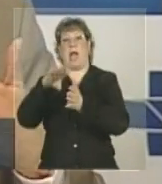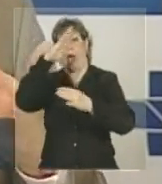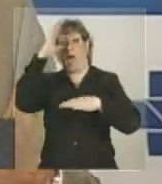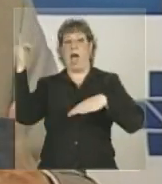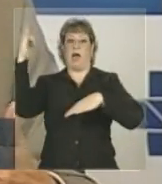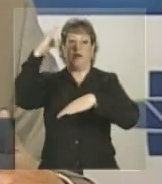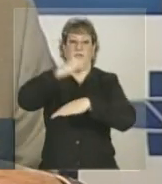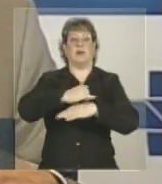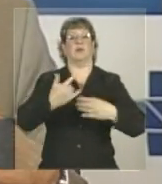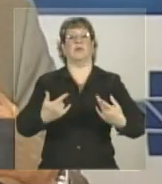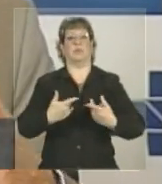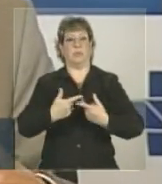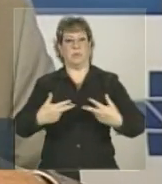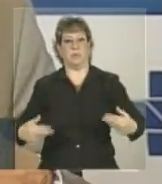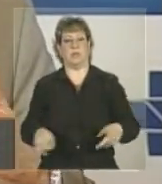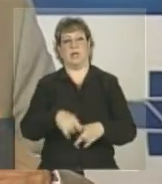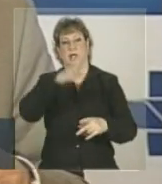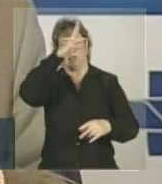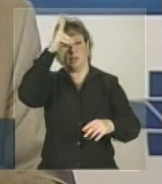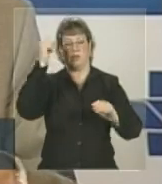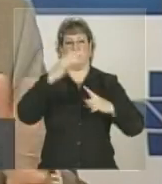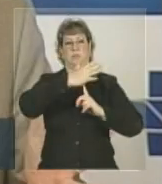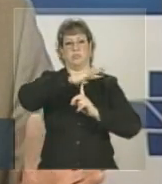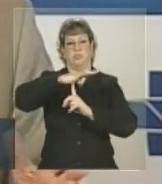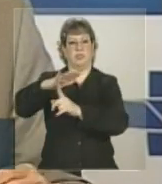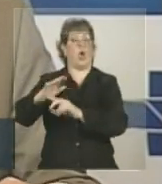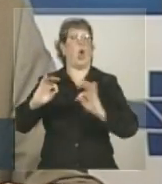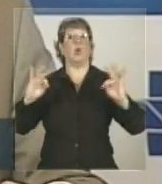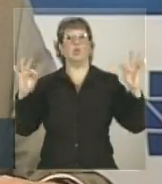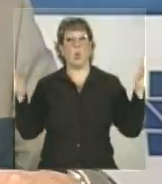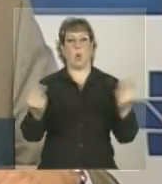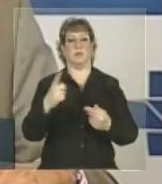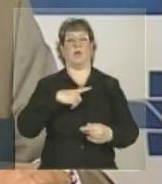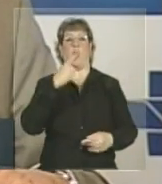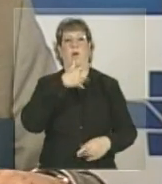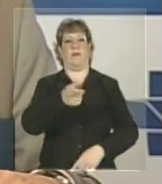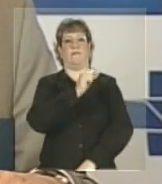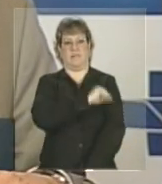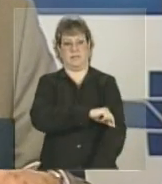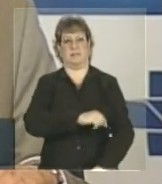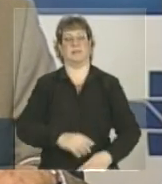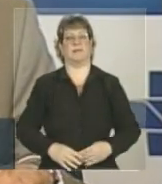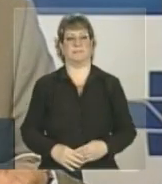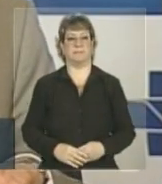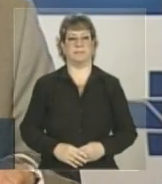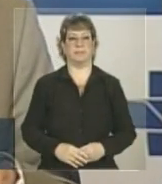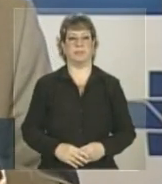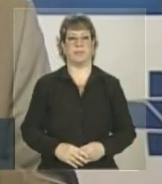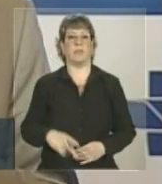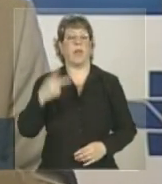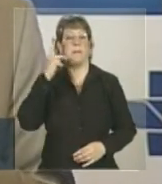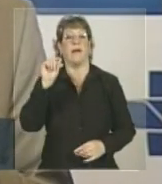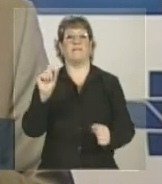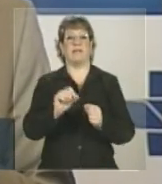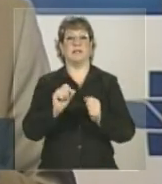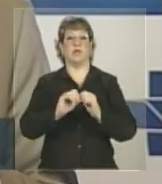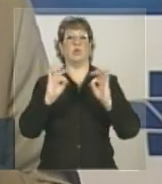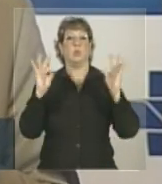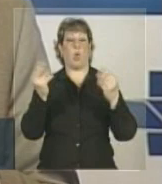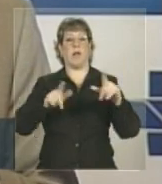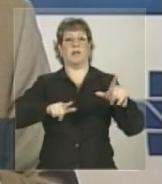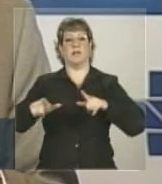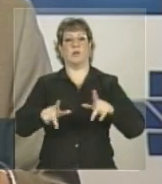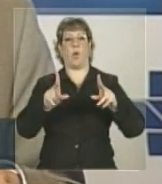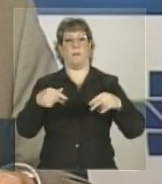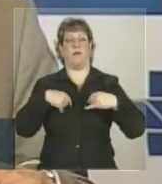aviões, né, para a população indígena, helicóptero, de maneira que todos tenham aí acesso. Para fazer todas as ações, como eu